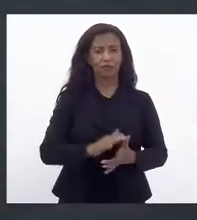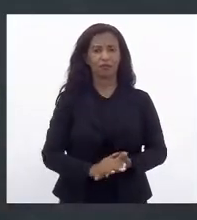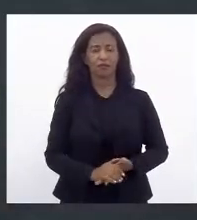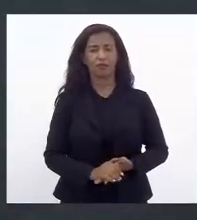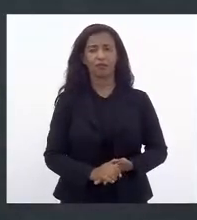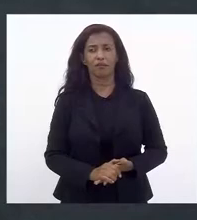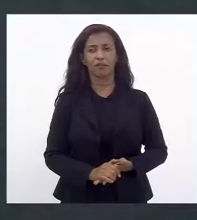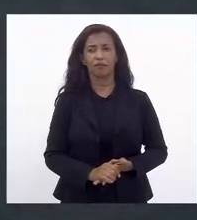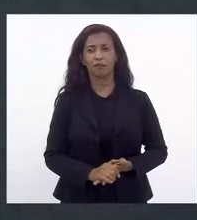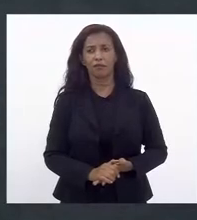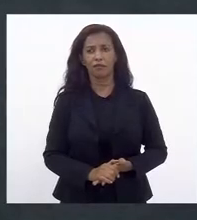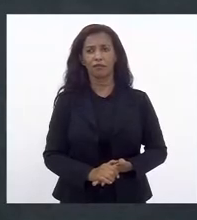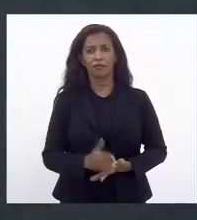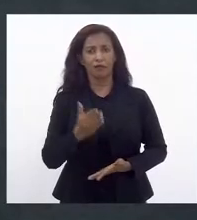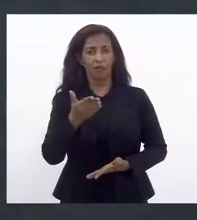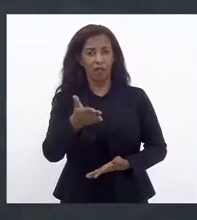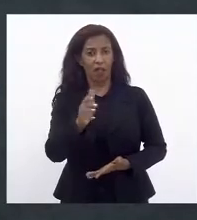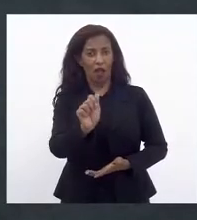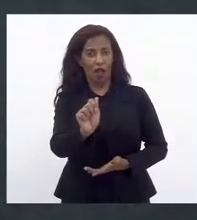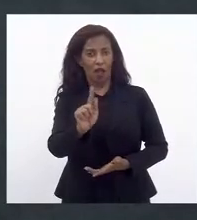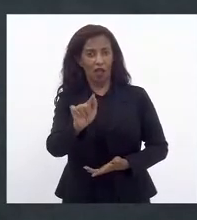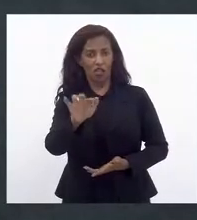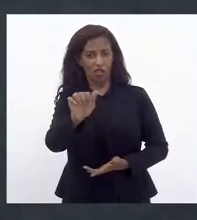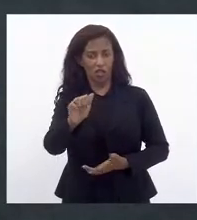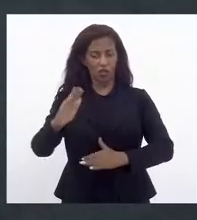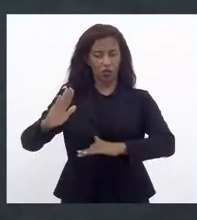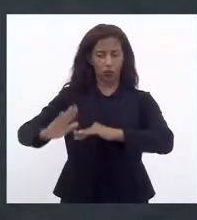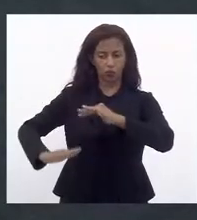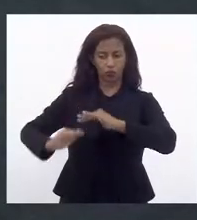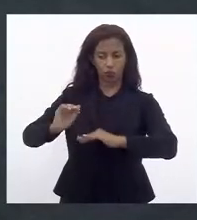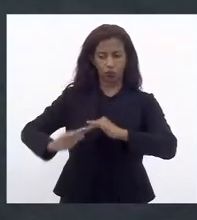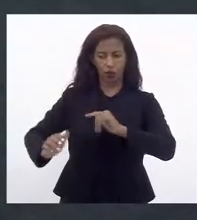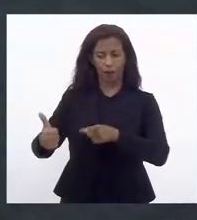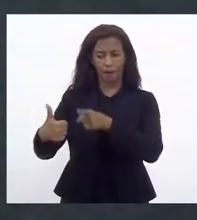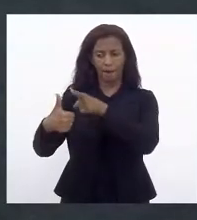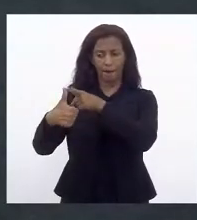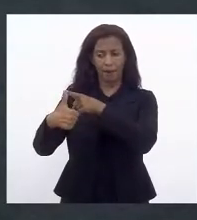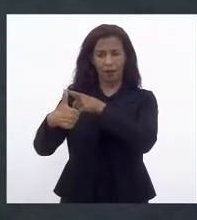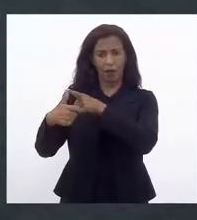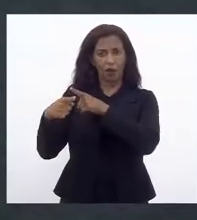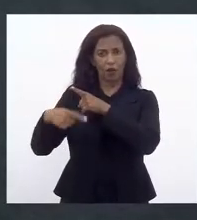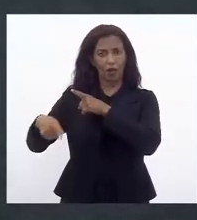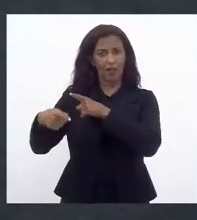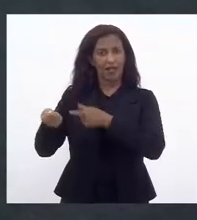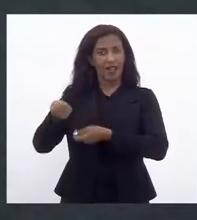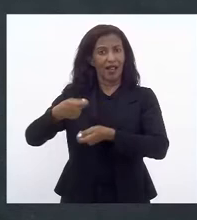que esses agentes, eles primeiro foram punidos